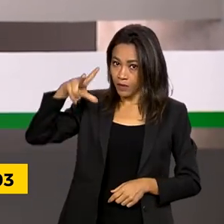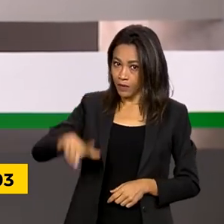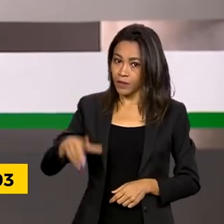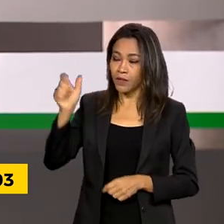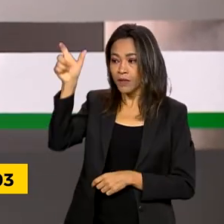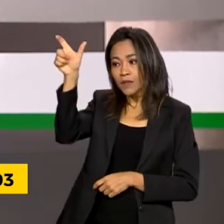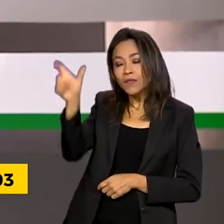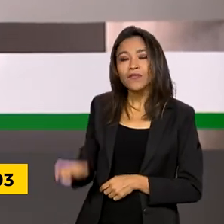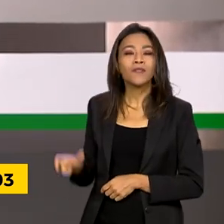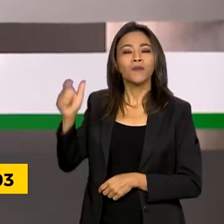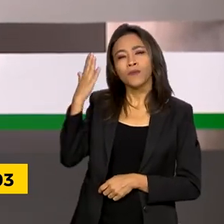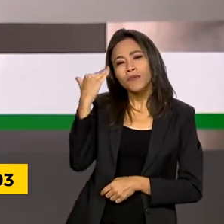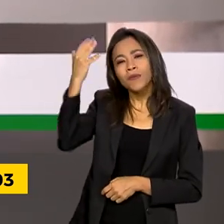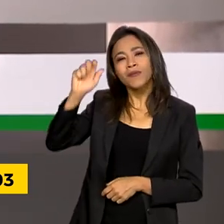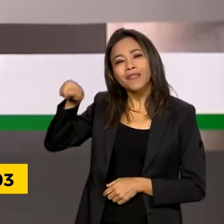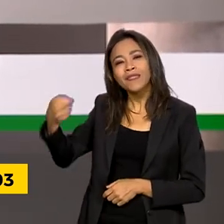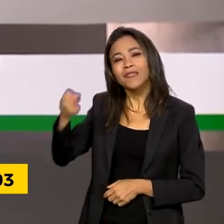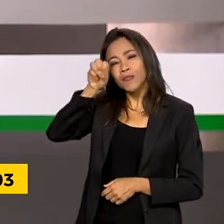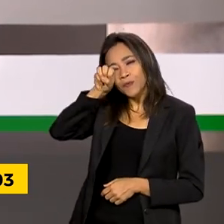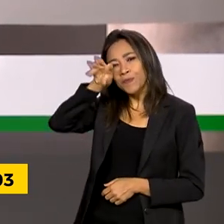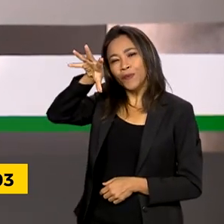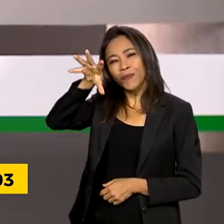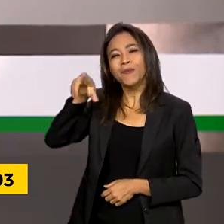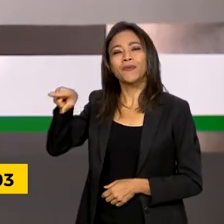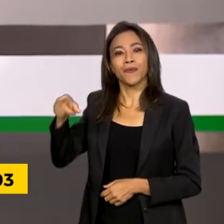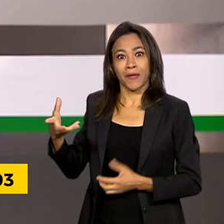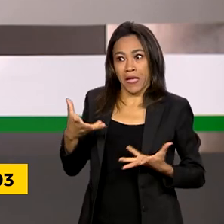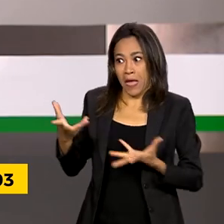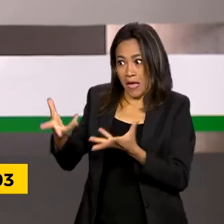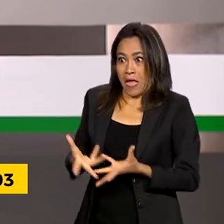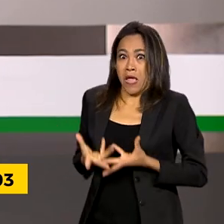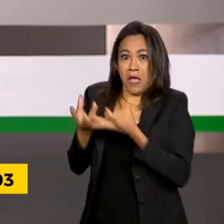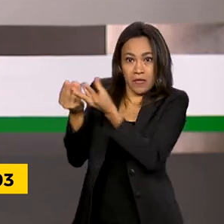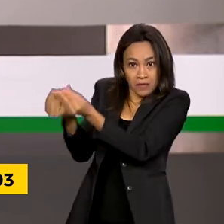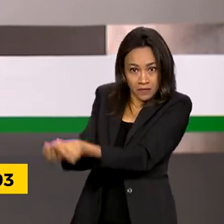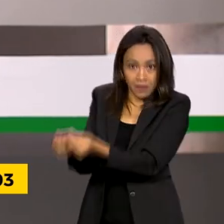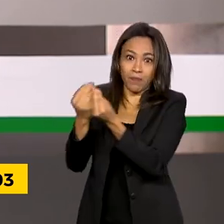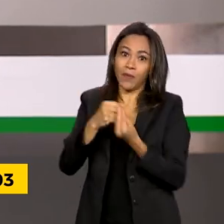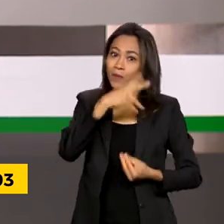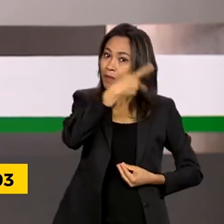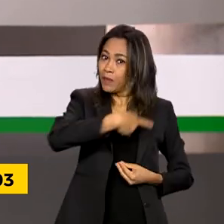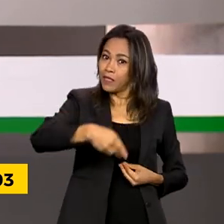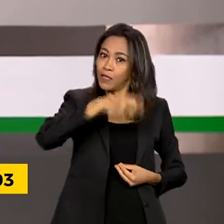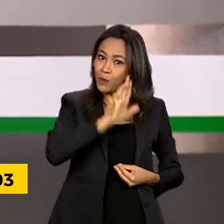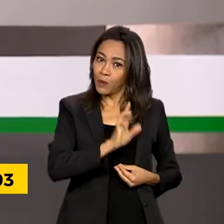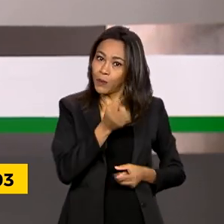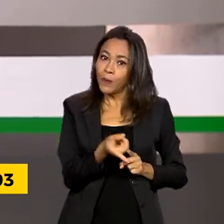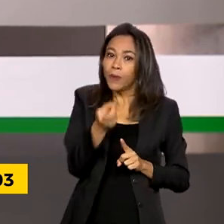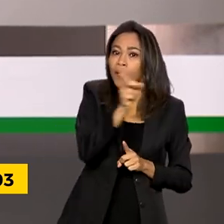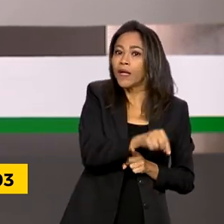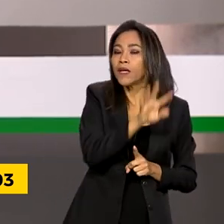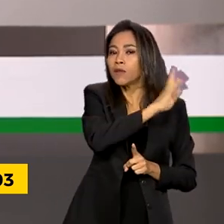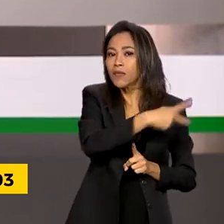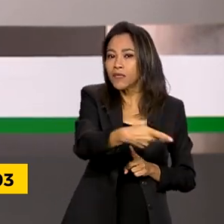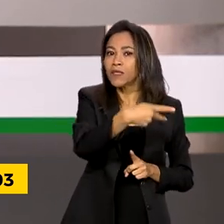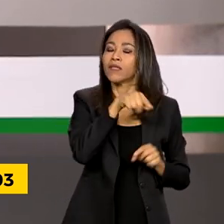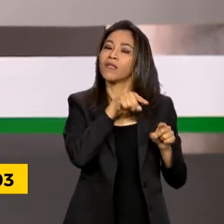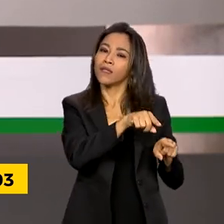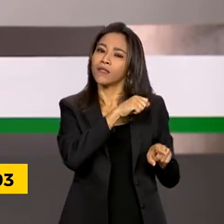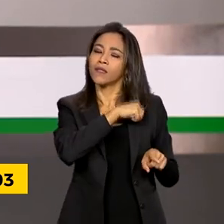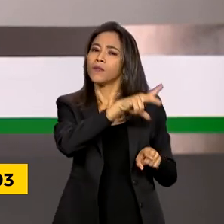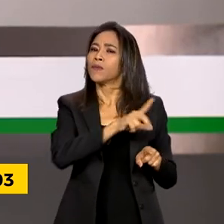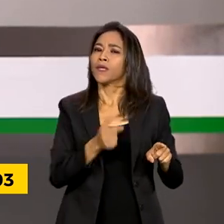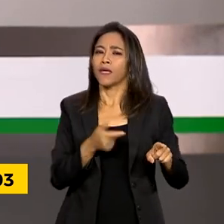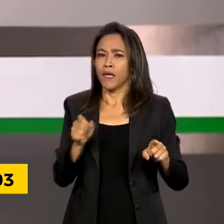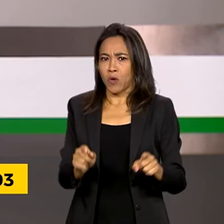e compositor Chico Buarque recebeu das mãos do presidente Lula e do presidente português Marcelo Rebelo o prêmio Camões